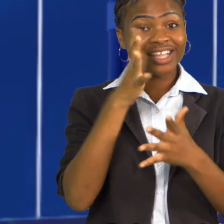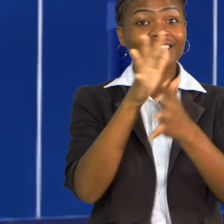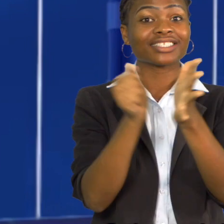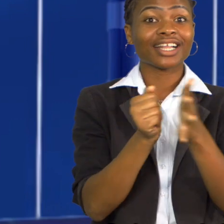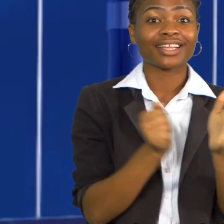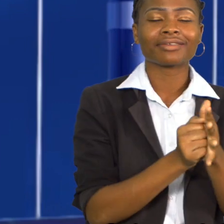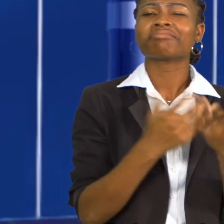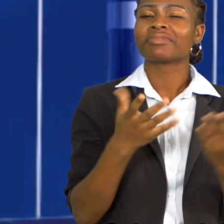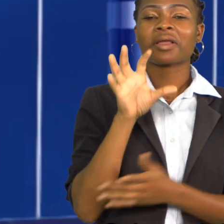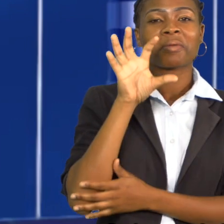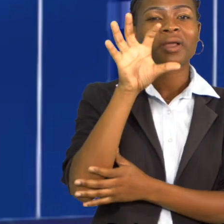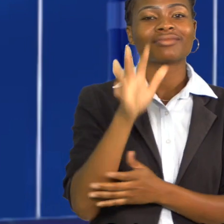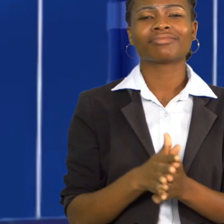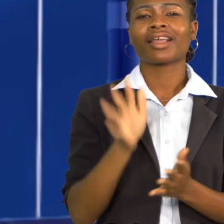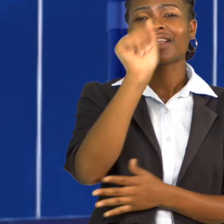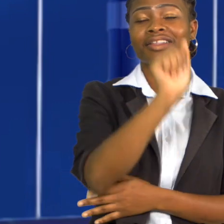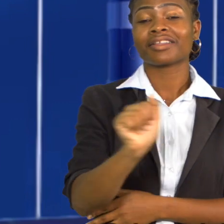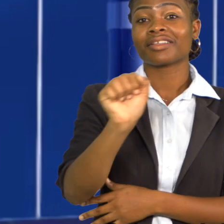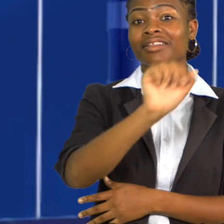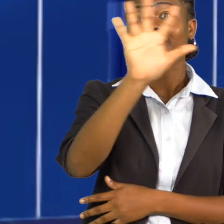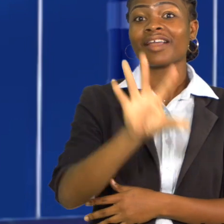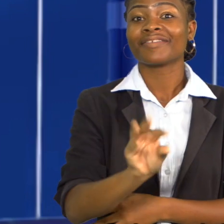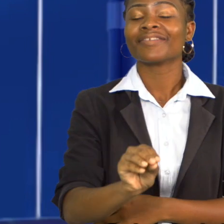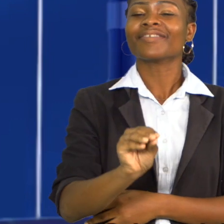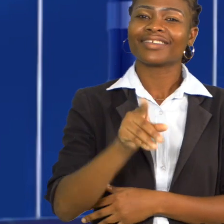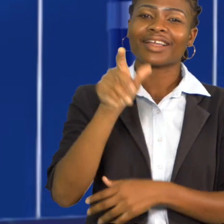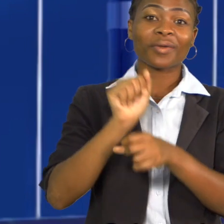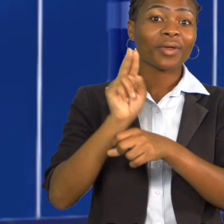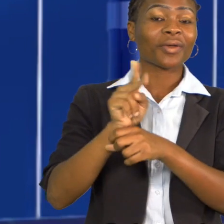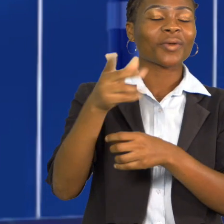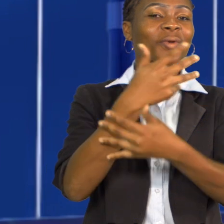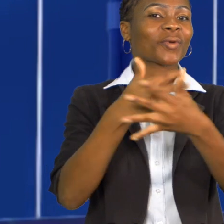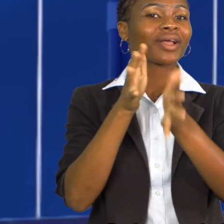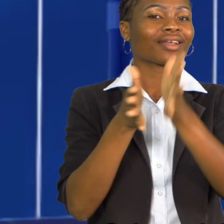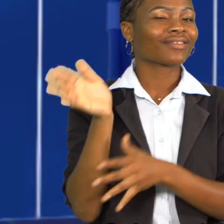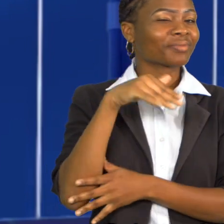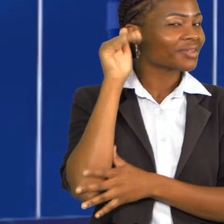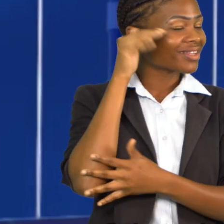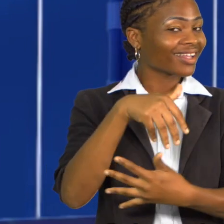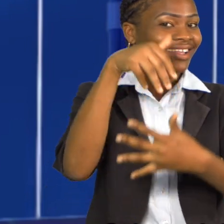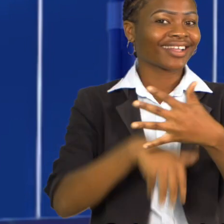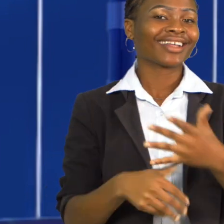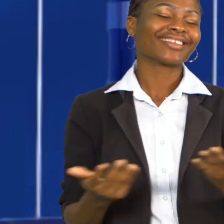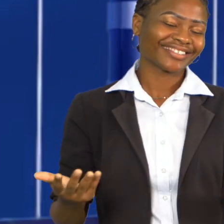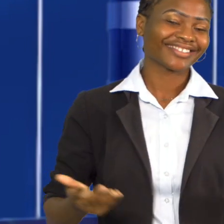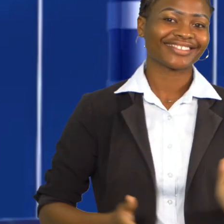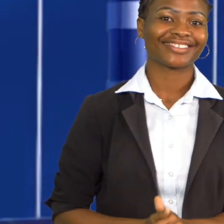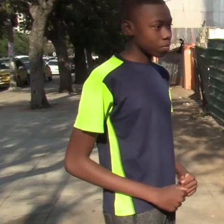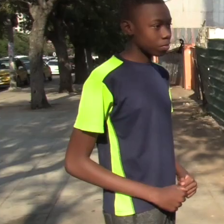Conheça os sinais dos países da região austral de África na aula de língua de sinais já a seguir.